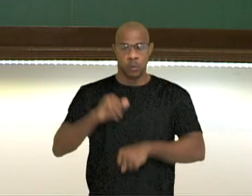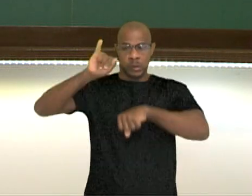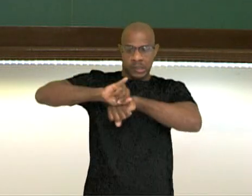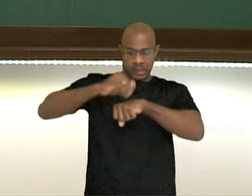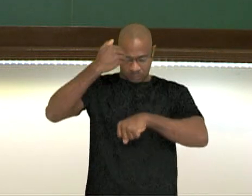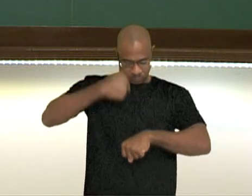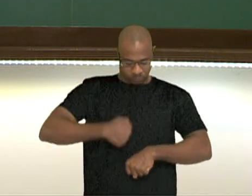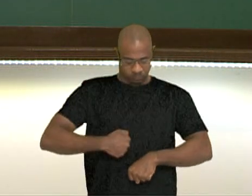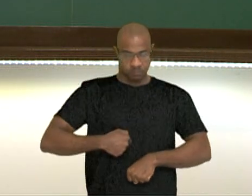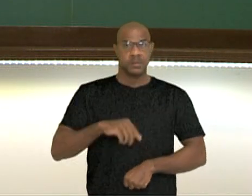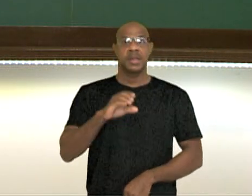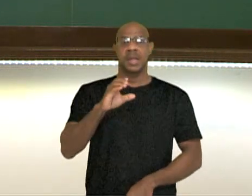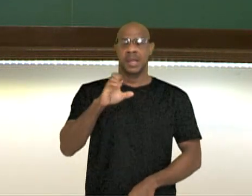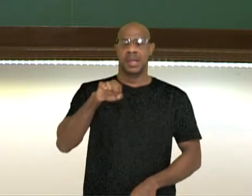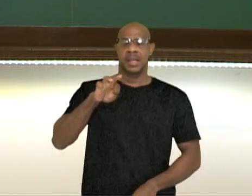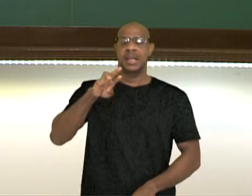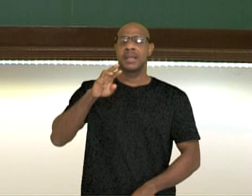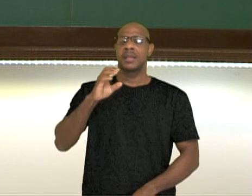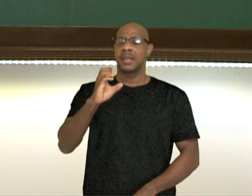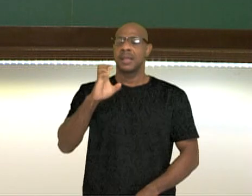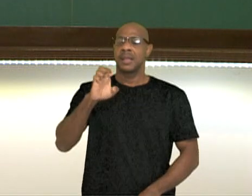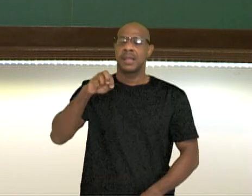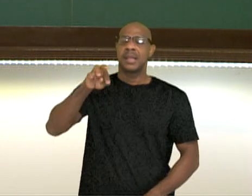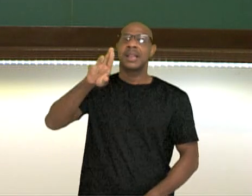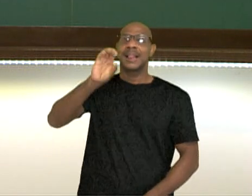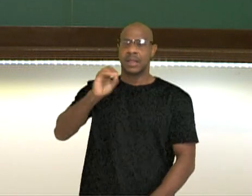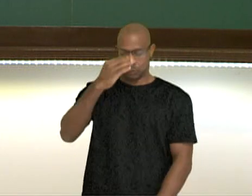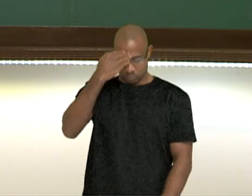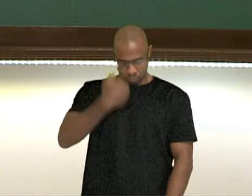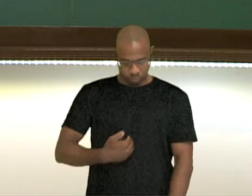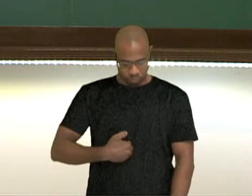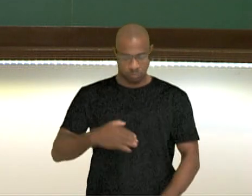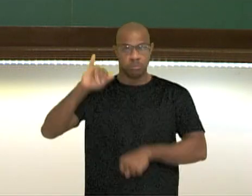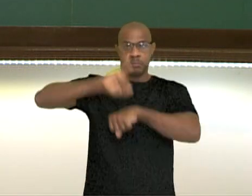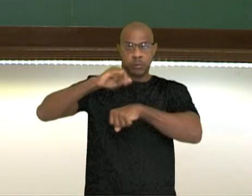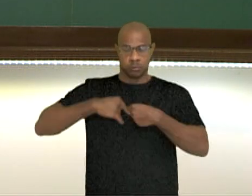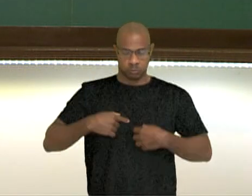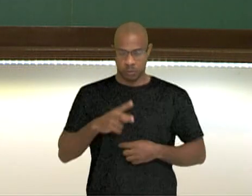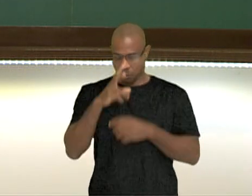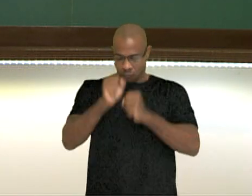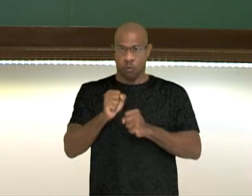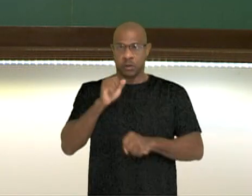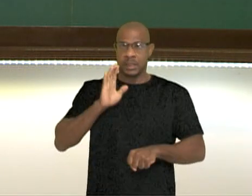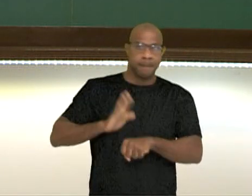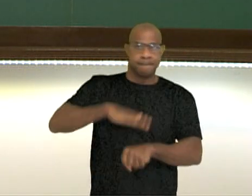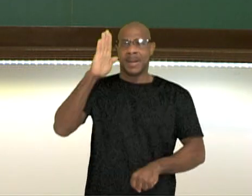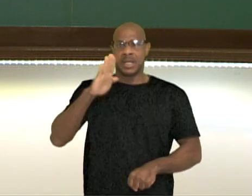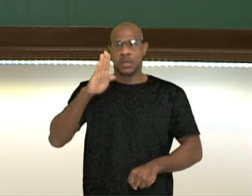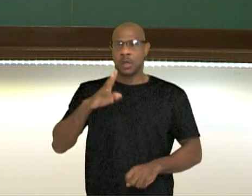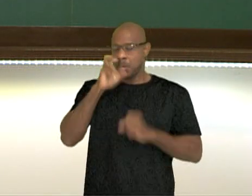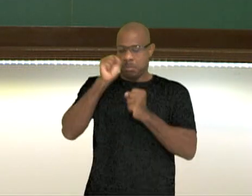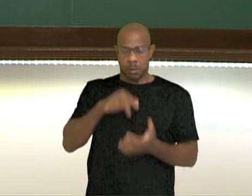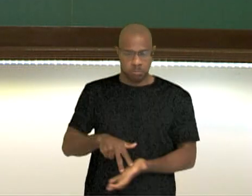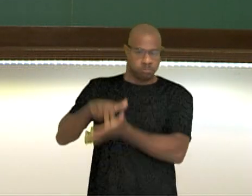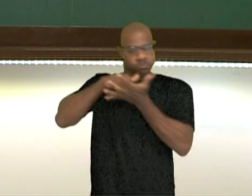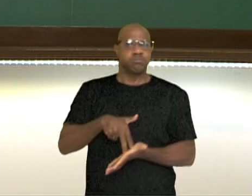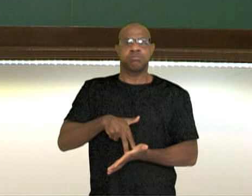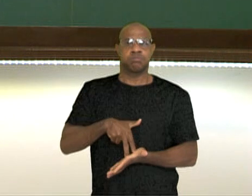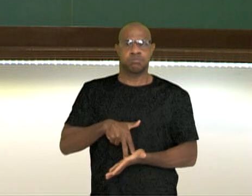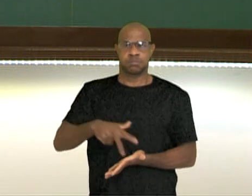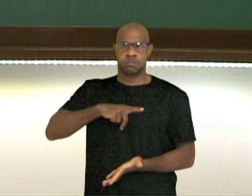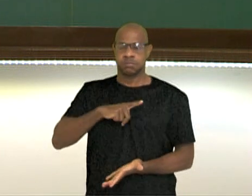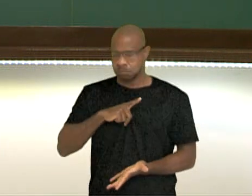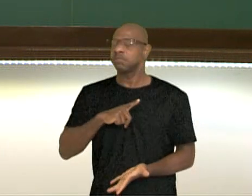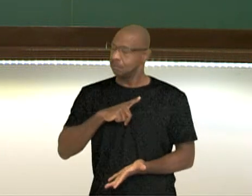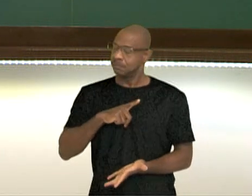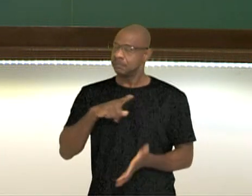nosso corpo, aonde se considera que essa força, né, exerce uma força maior, aonde ali essa força de